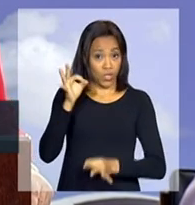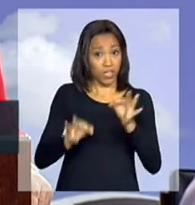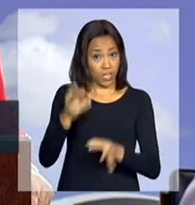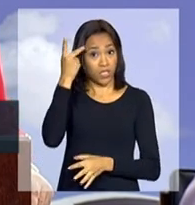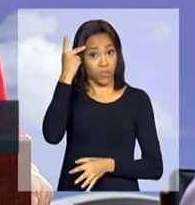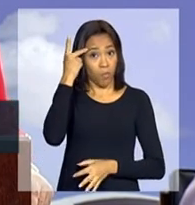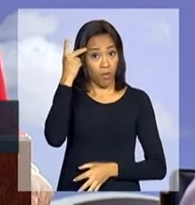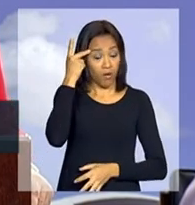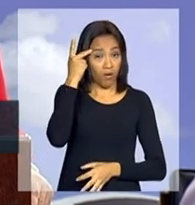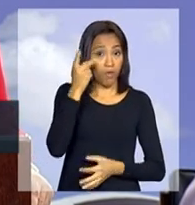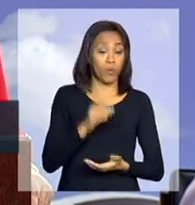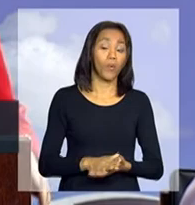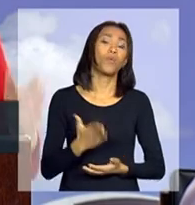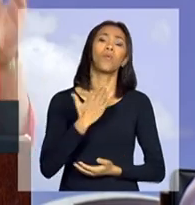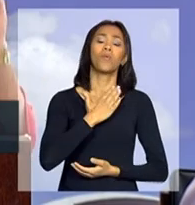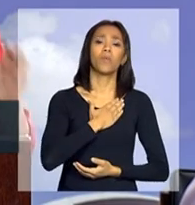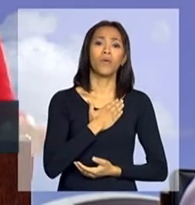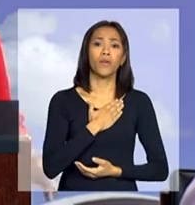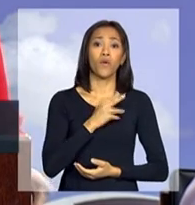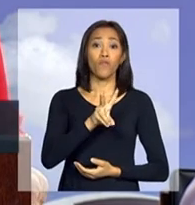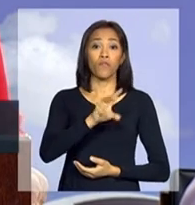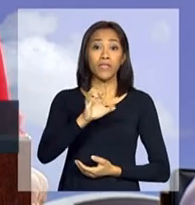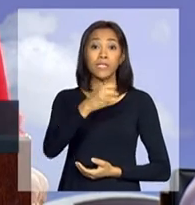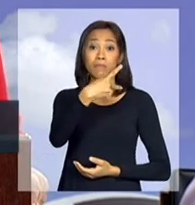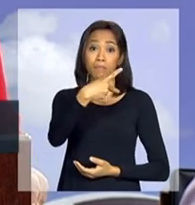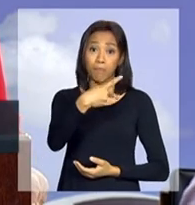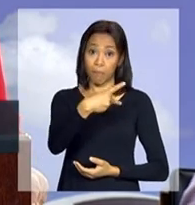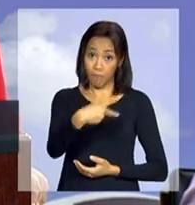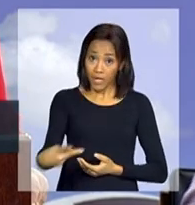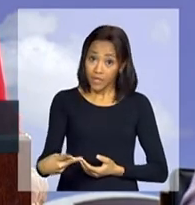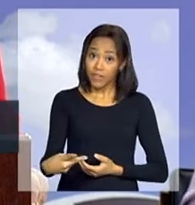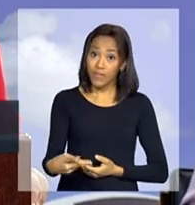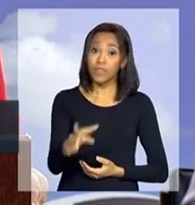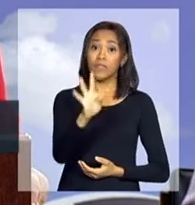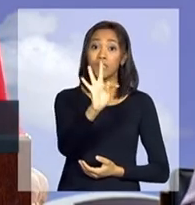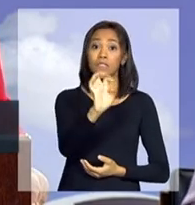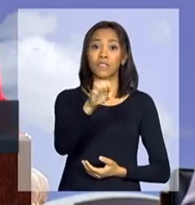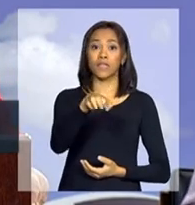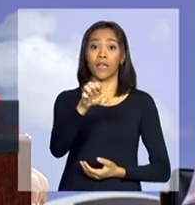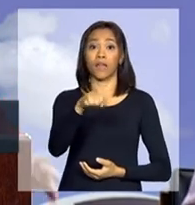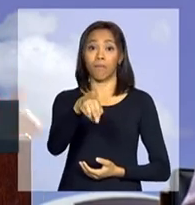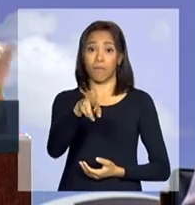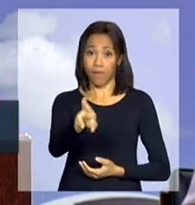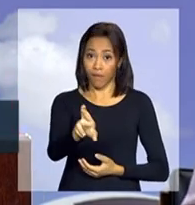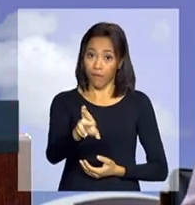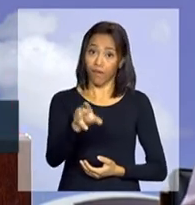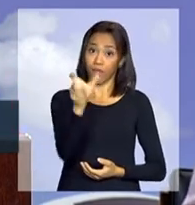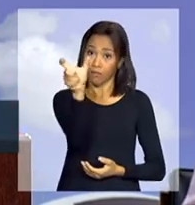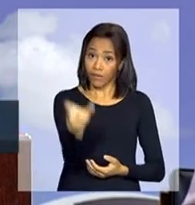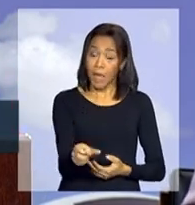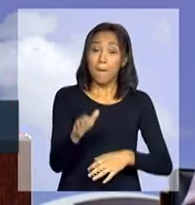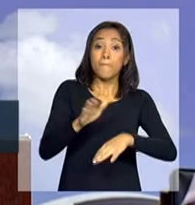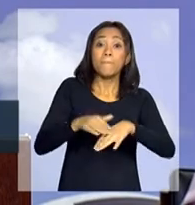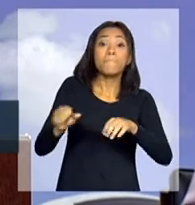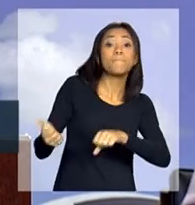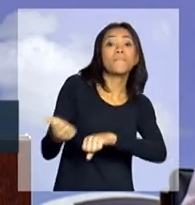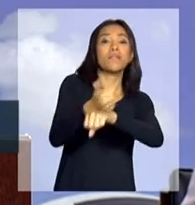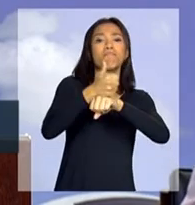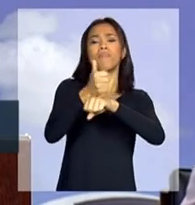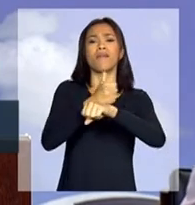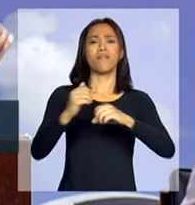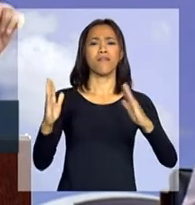Paulo o meu vice presidente Michel Temer quando a primeira delegacia